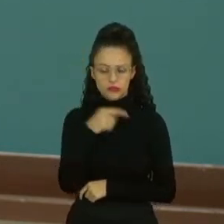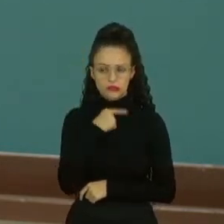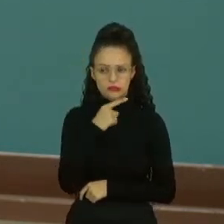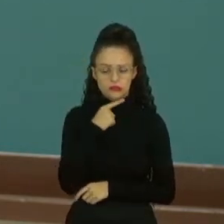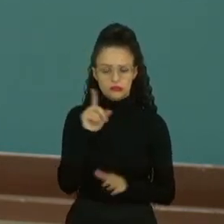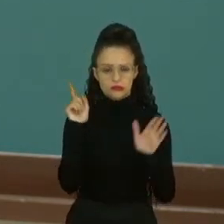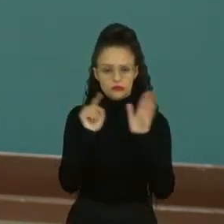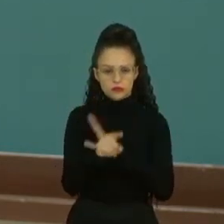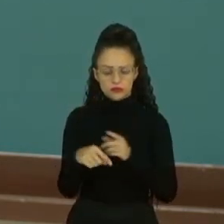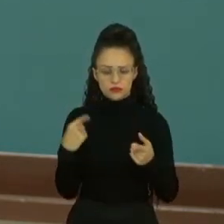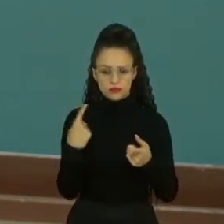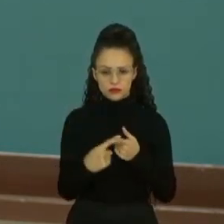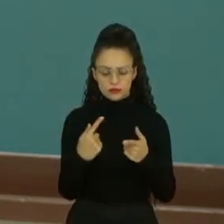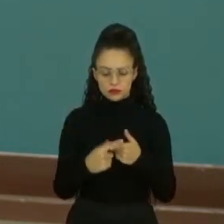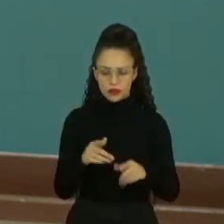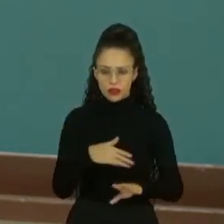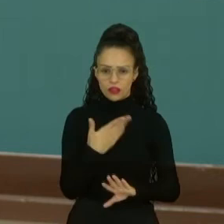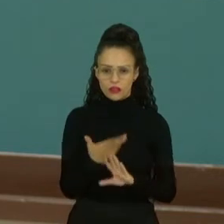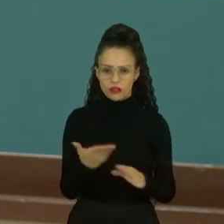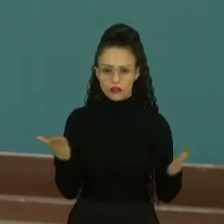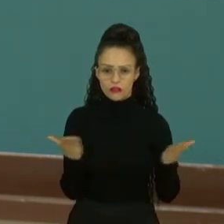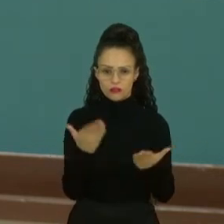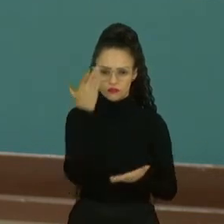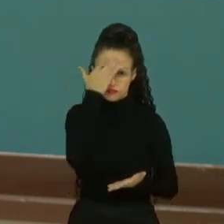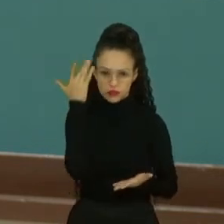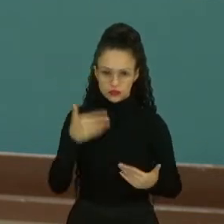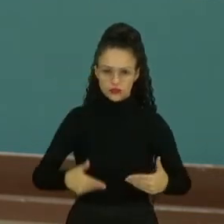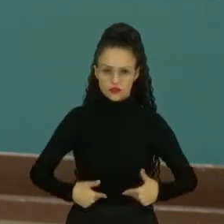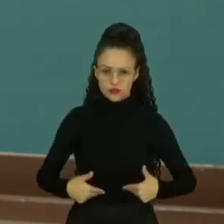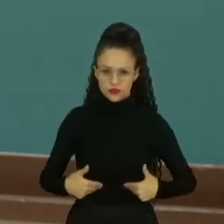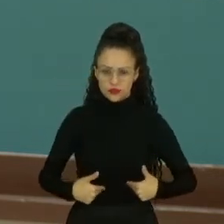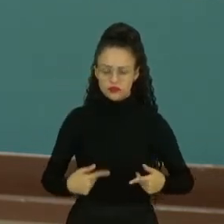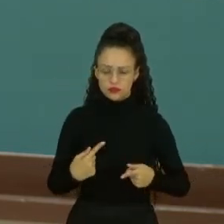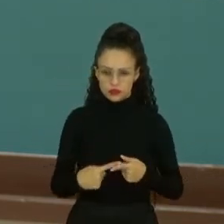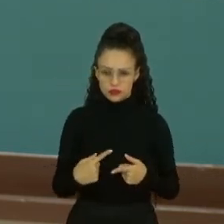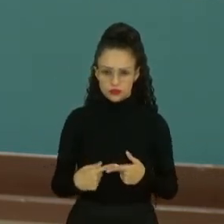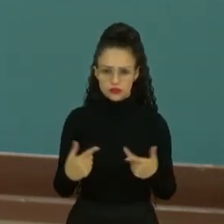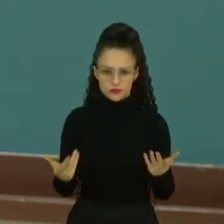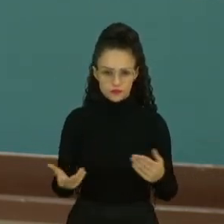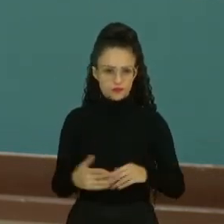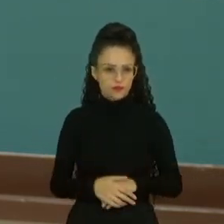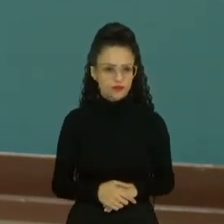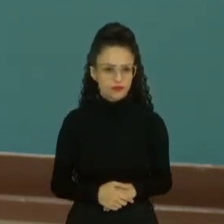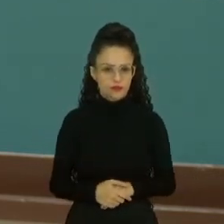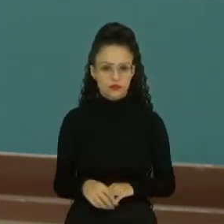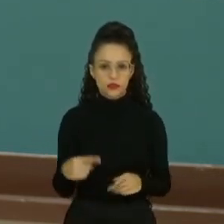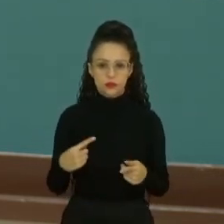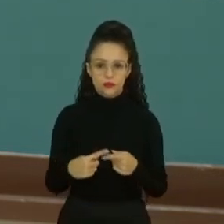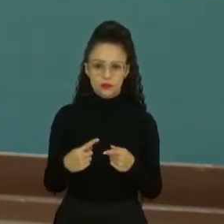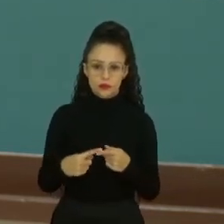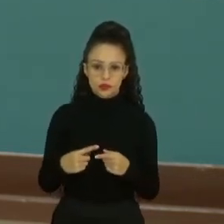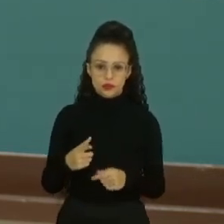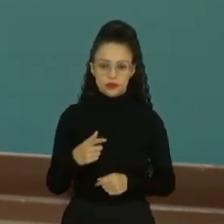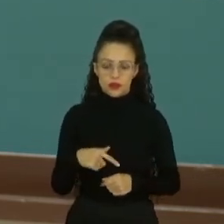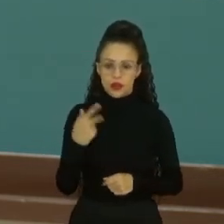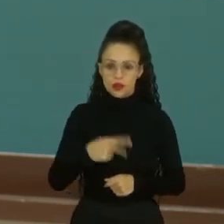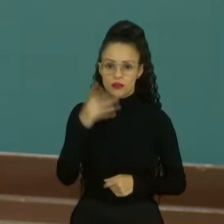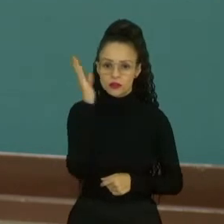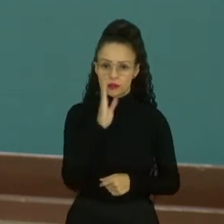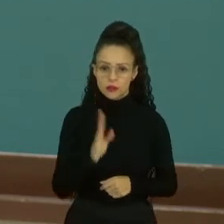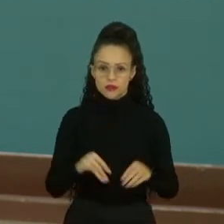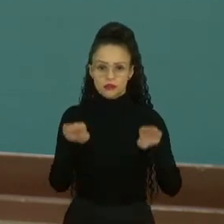questionamento sobre o porquê ainda existem pessoas que passam fome, né? Então, por que que ainda o nosso país